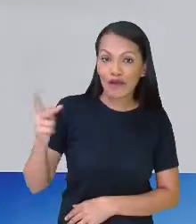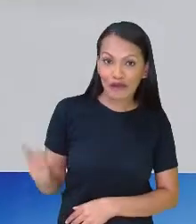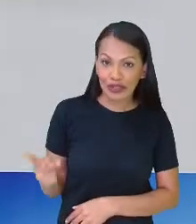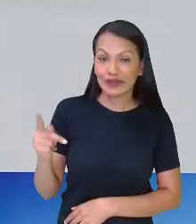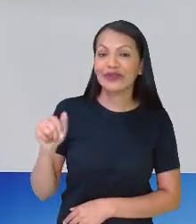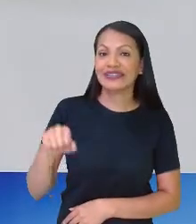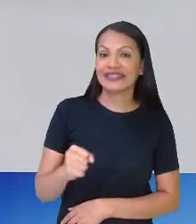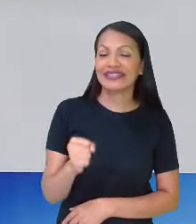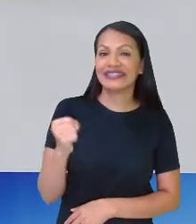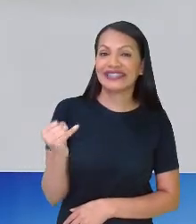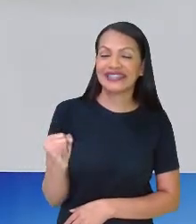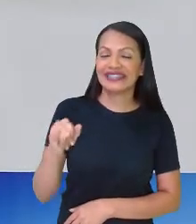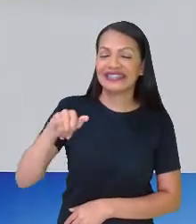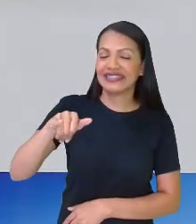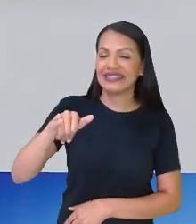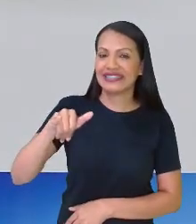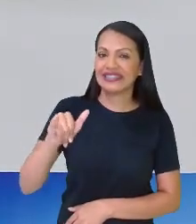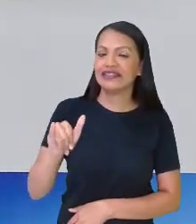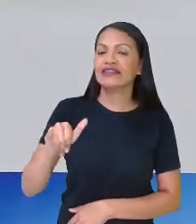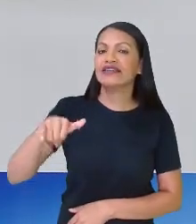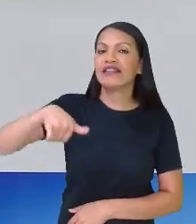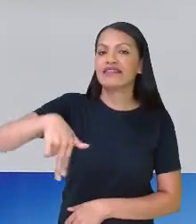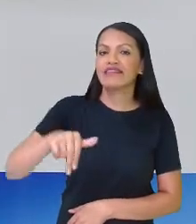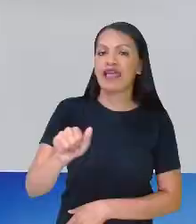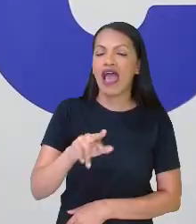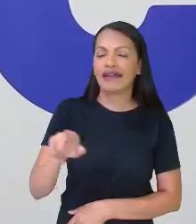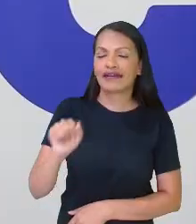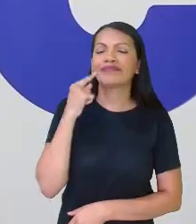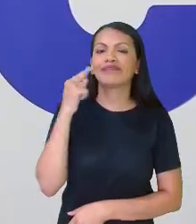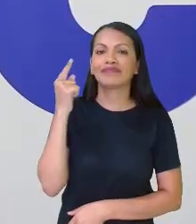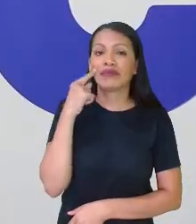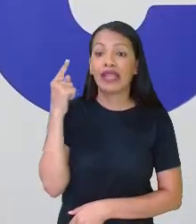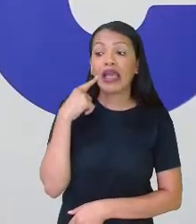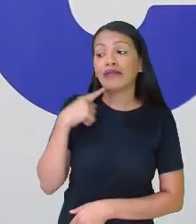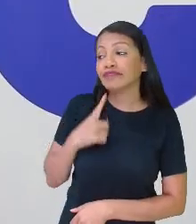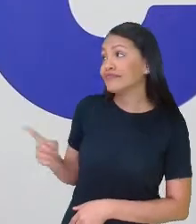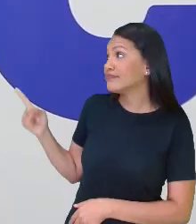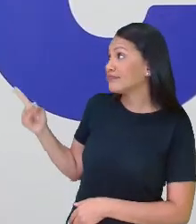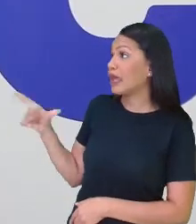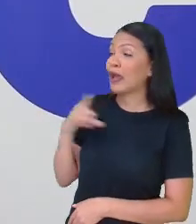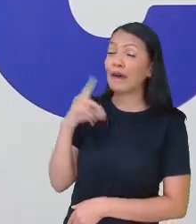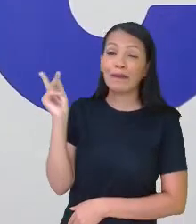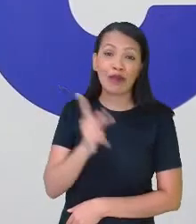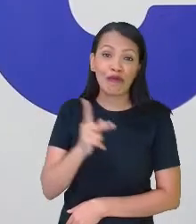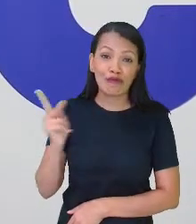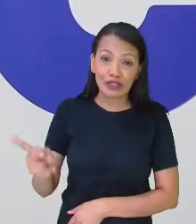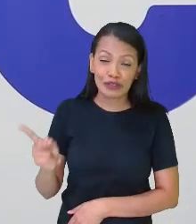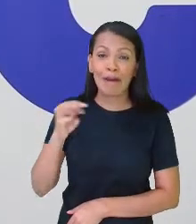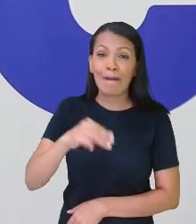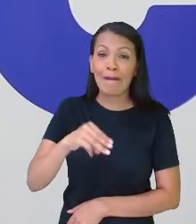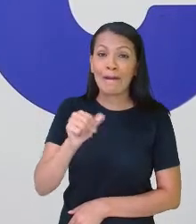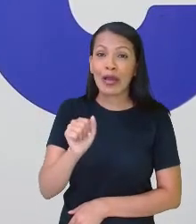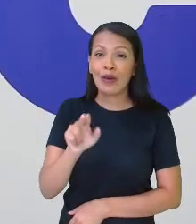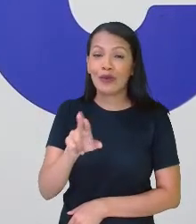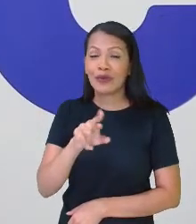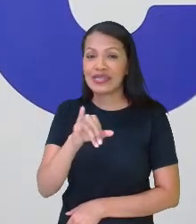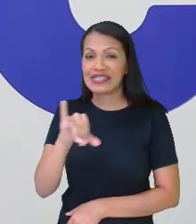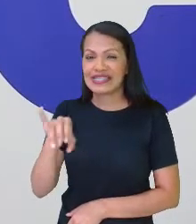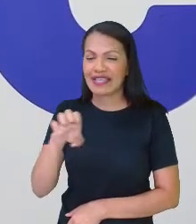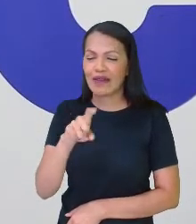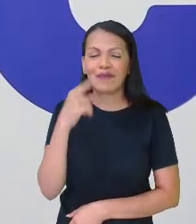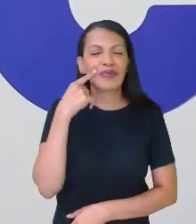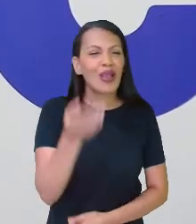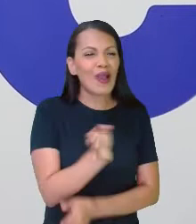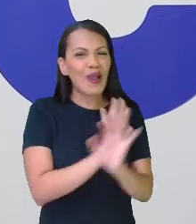minha querida professora Mauricéia. Bem-vinda, professora Mauricéia. Olá, Sinara. Eu estou vendo aqui que o chat tem